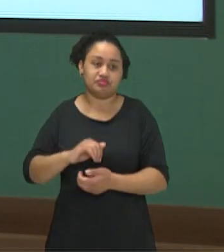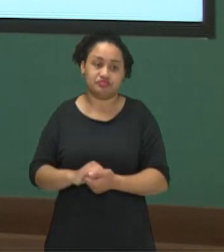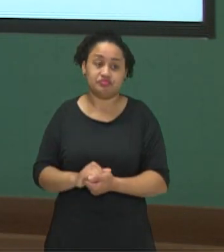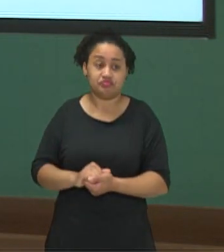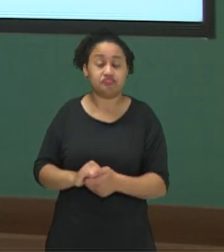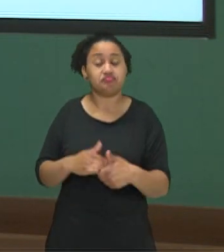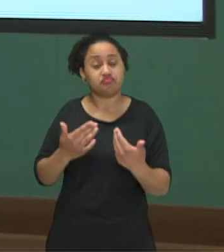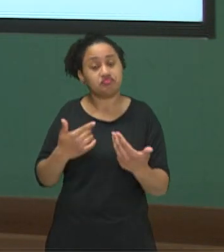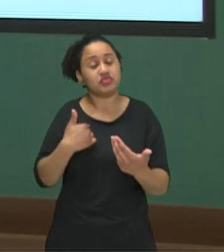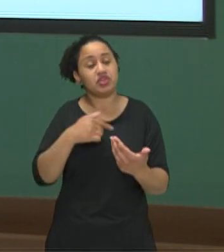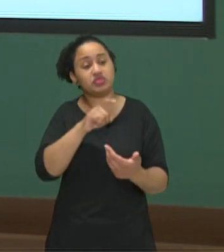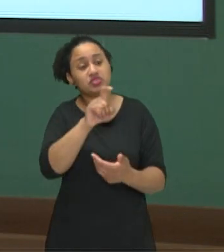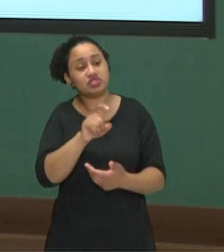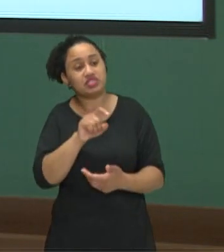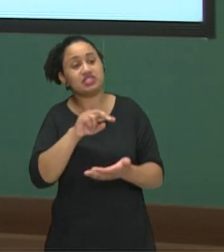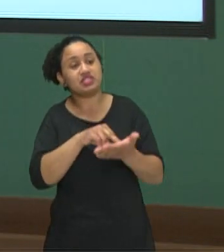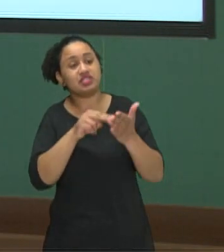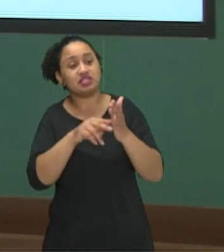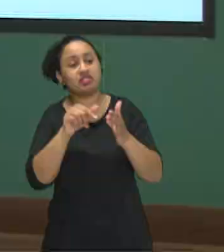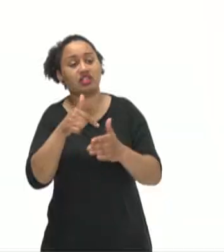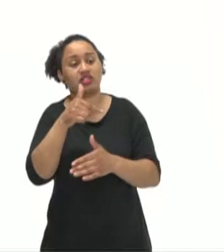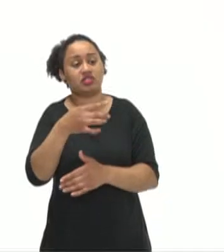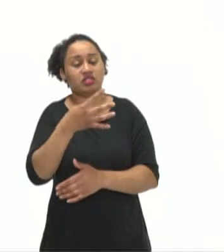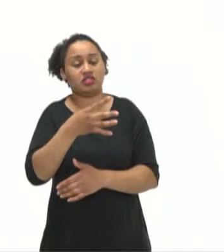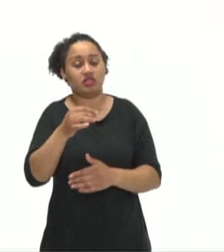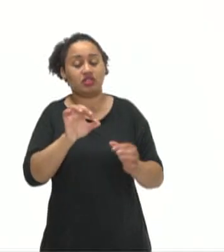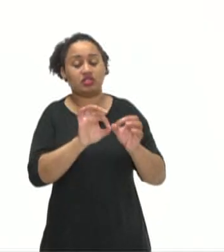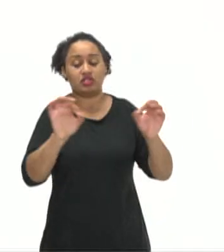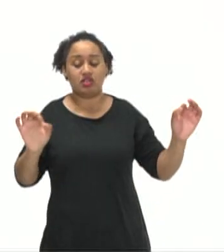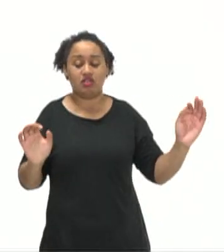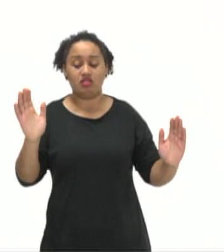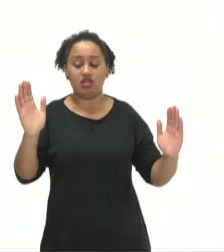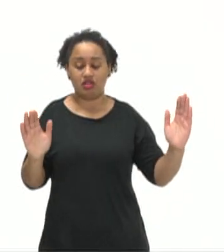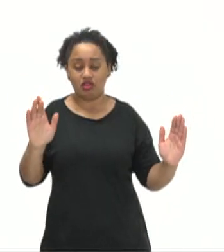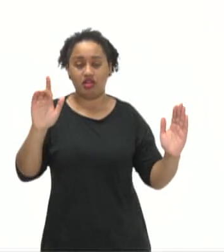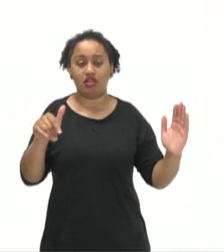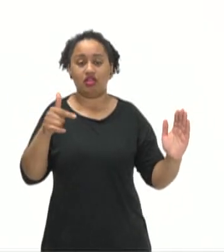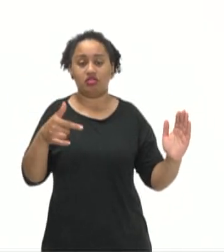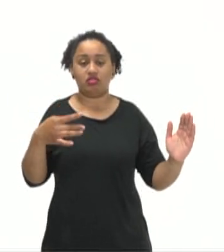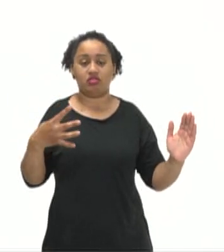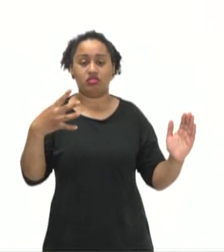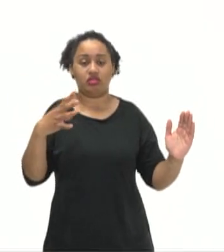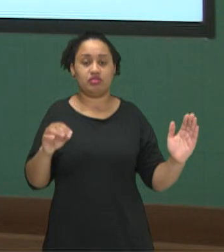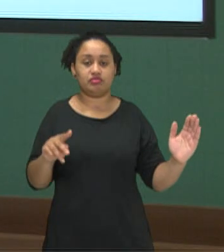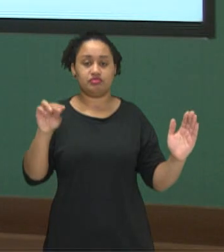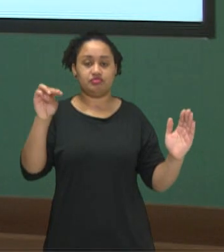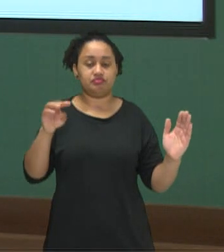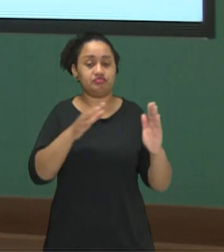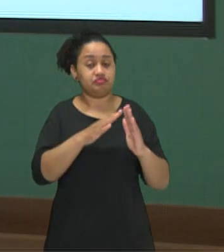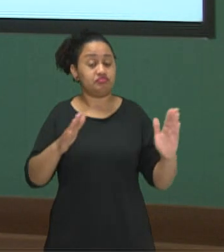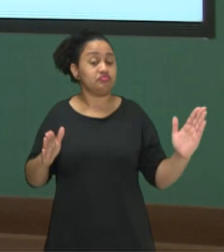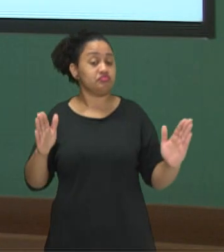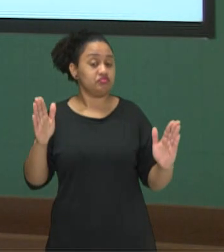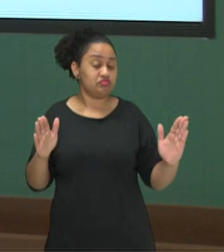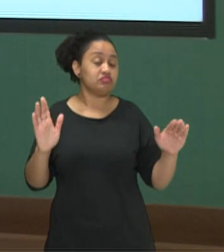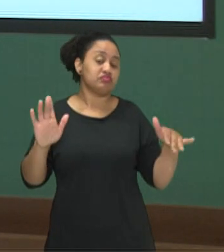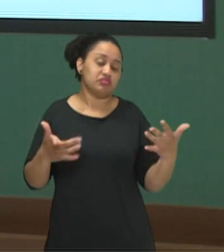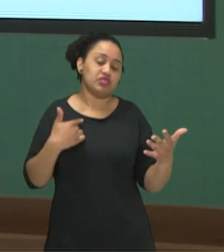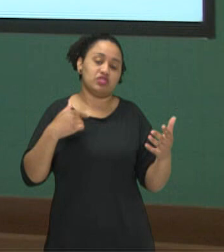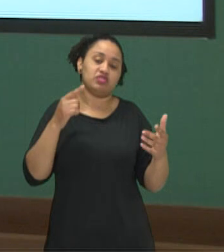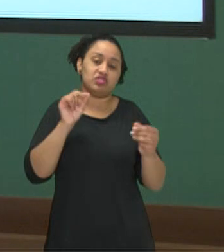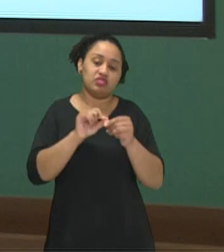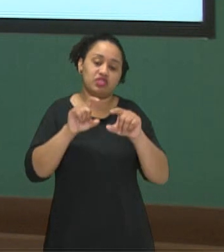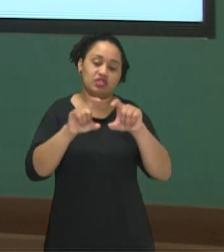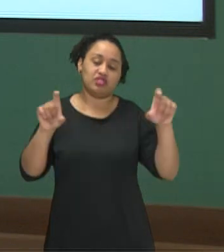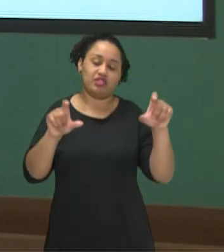240 é igual a x, ou seja, a distância percorrida foi de 240 km. E assim você usou equações para